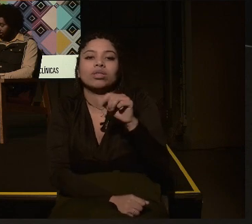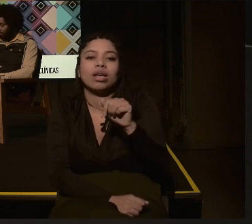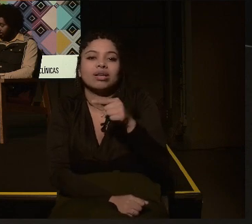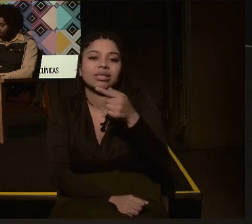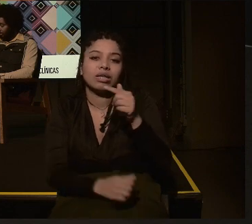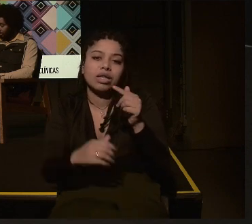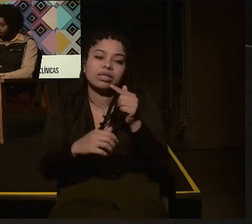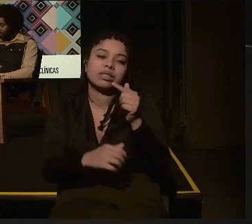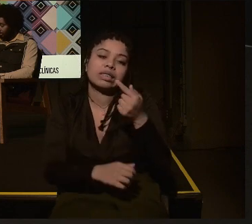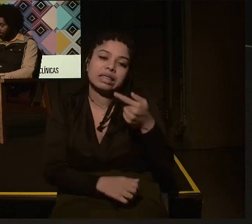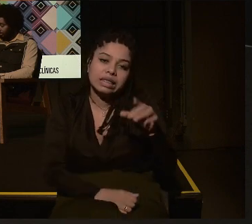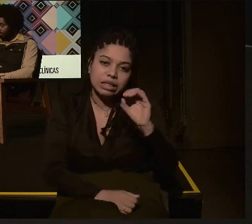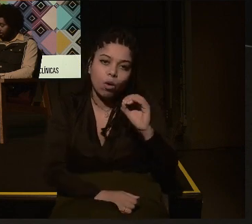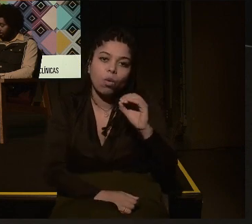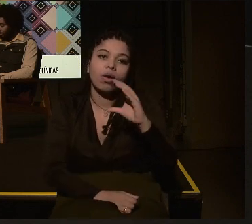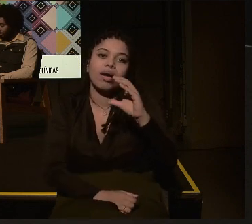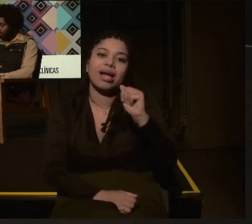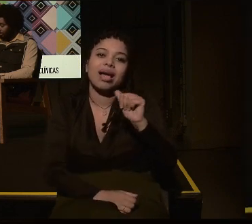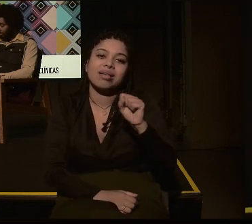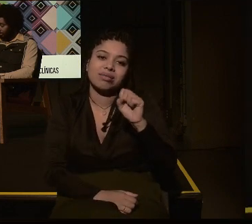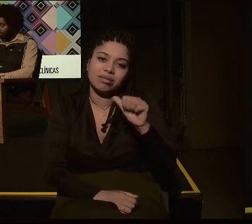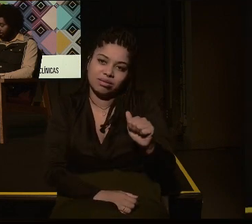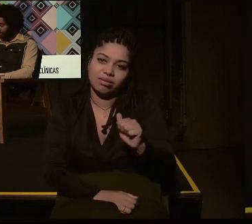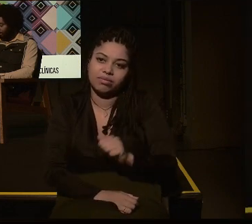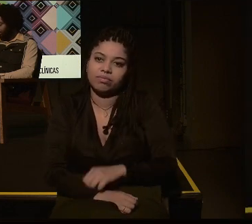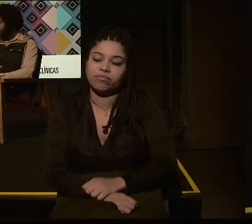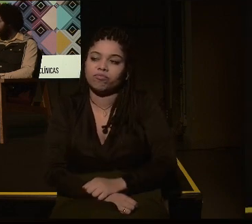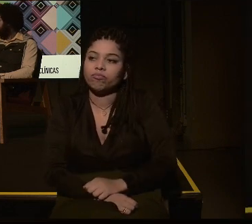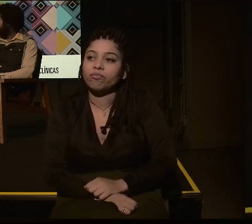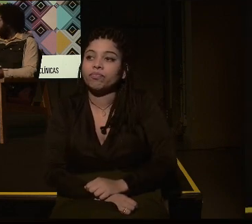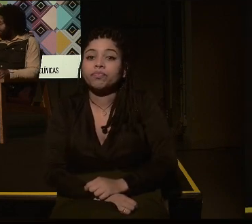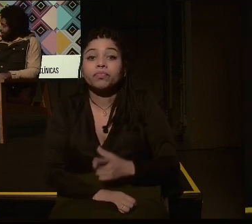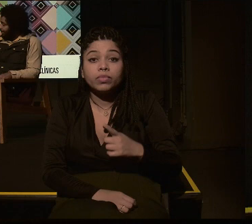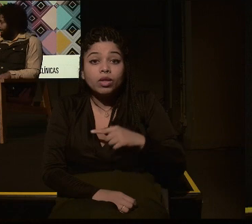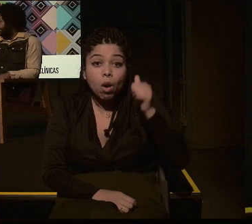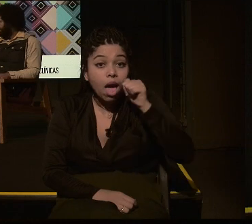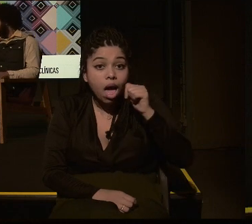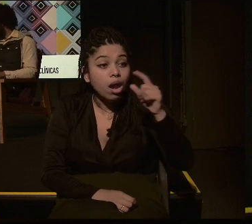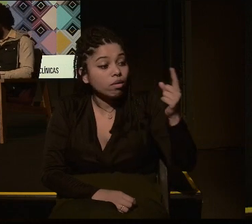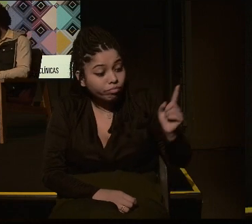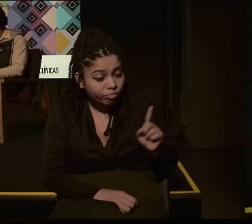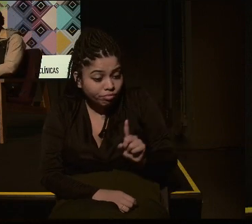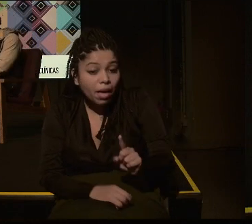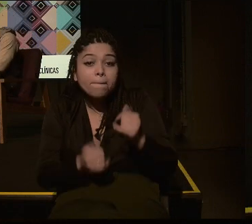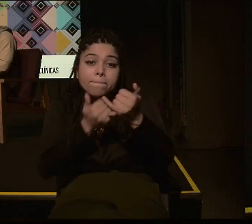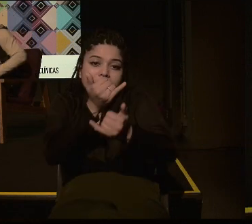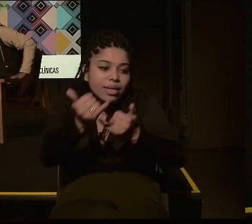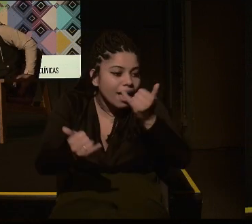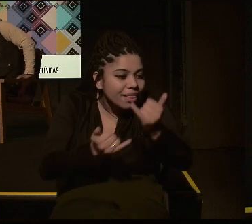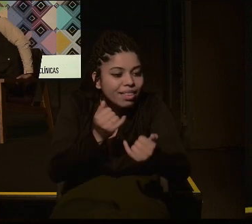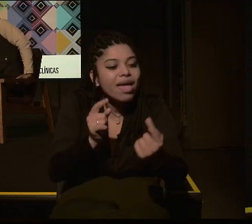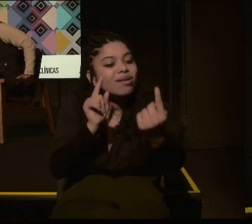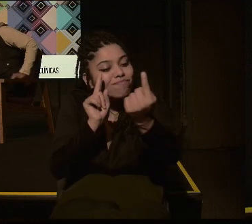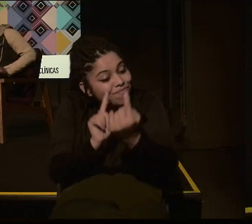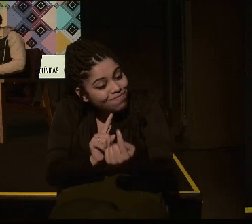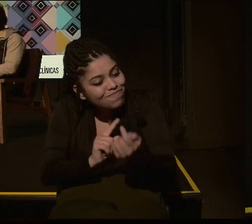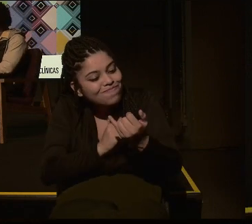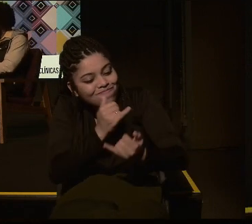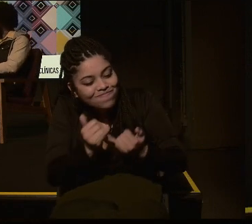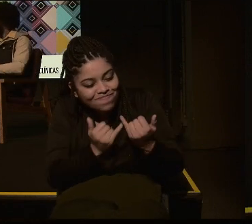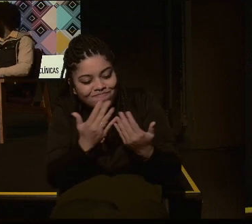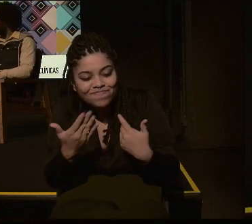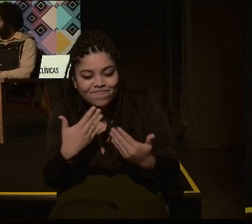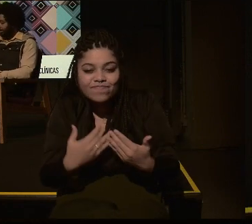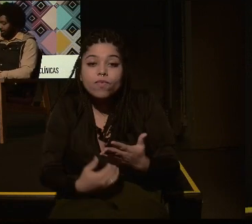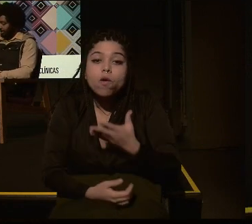ela, oferecendo brincadeira e escuta para essas crianças. Um